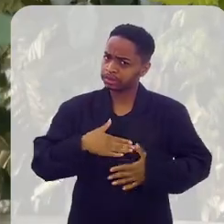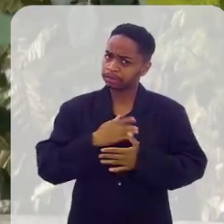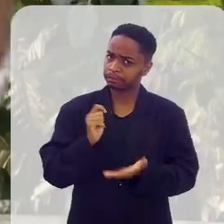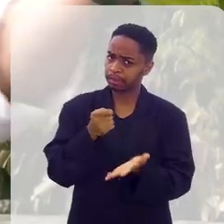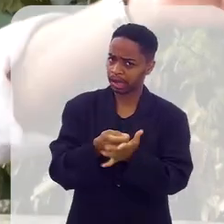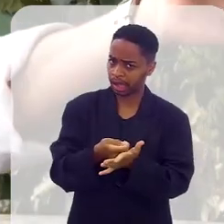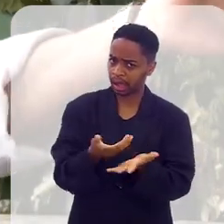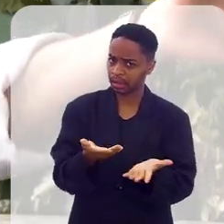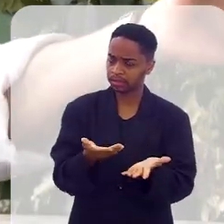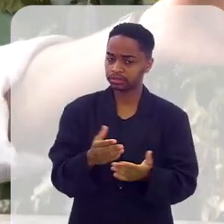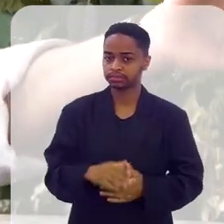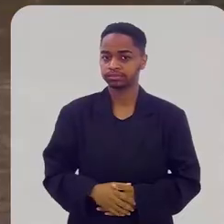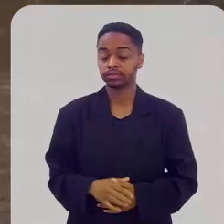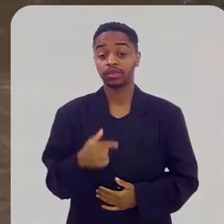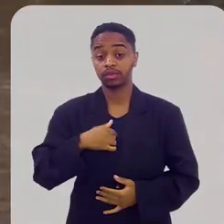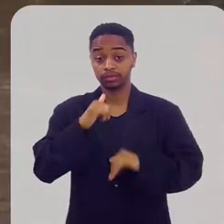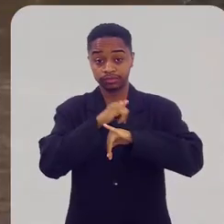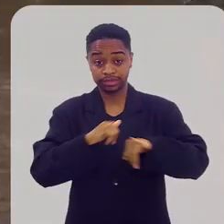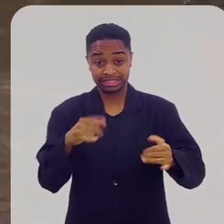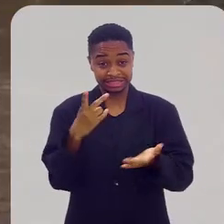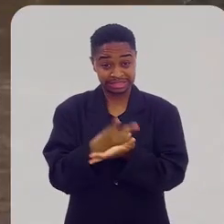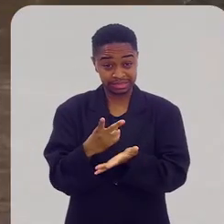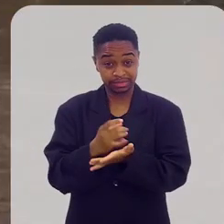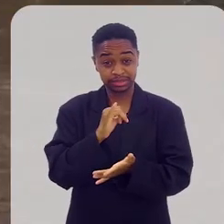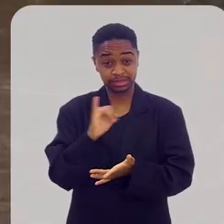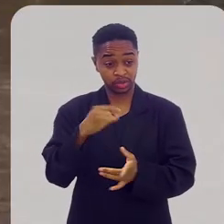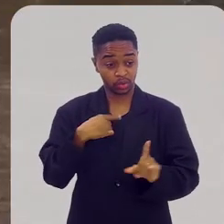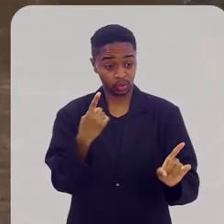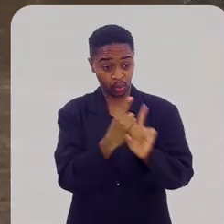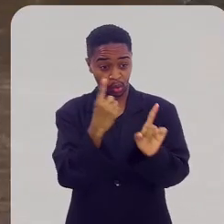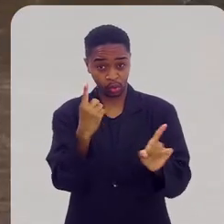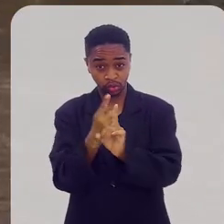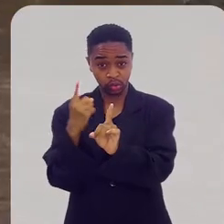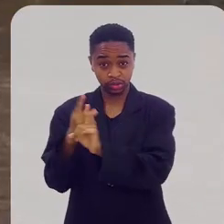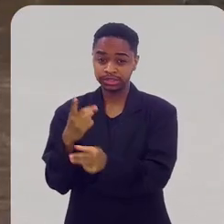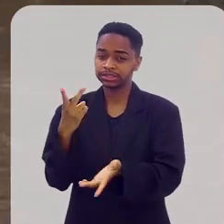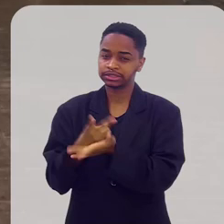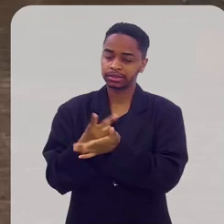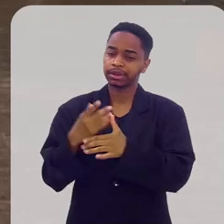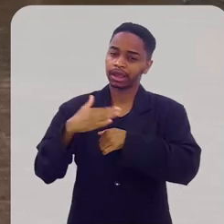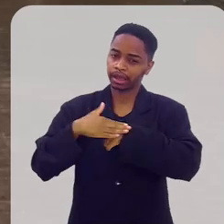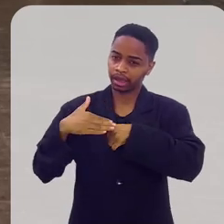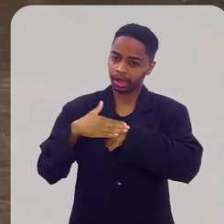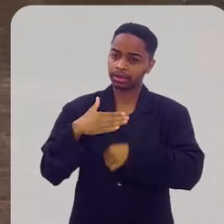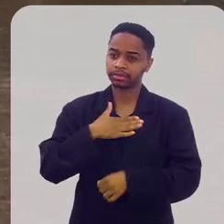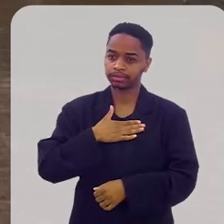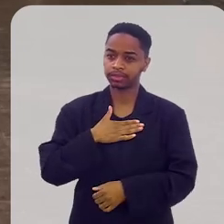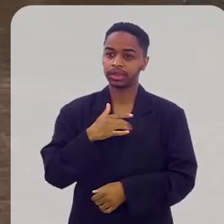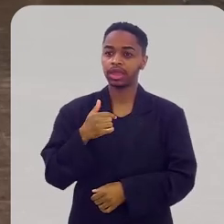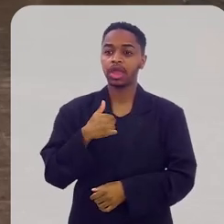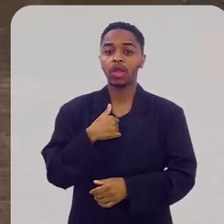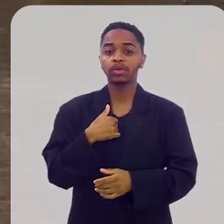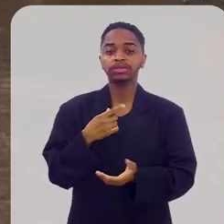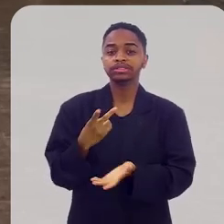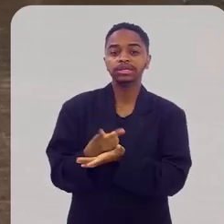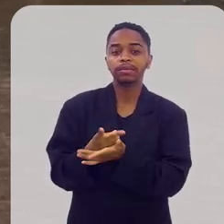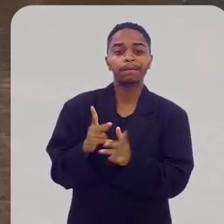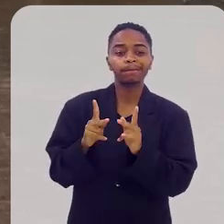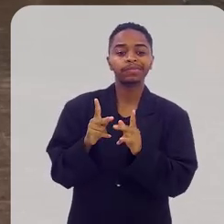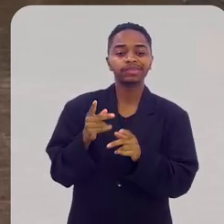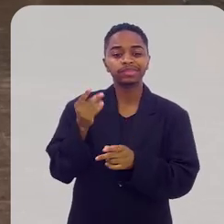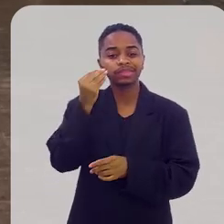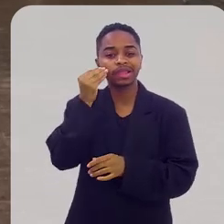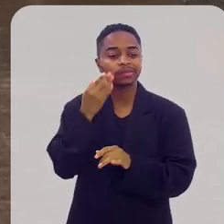a conta? Eu vou dizer uma coisa. Todas as vezes que tenho encontrado o bispo, ele tem feito esse carinho. Amém, glória a Deus. Eu só procuro ter reunião onde ele